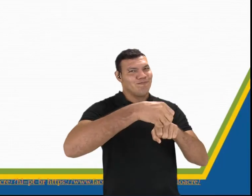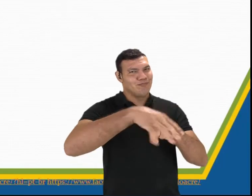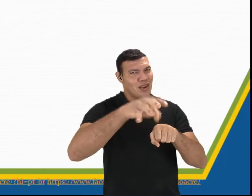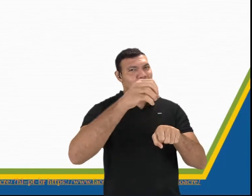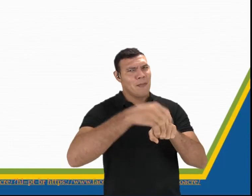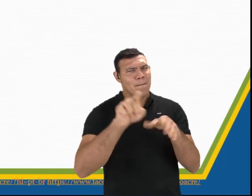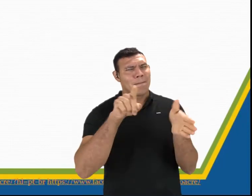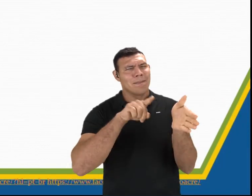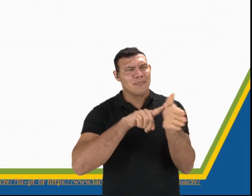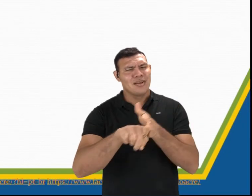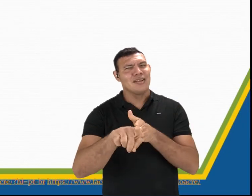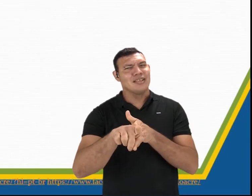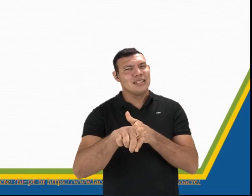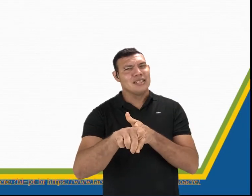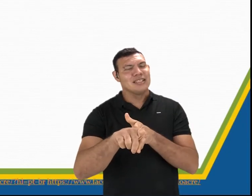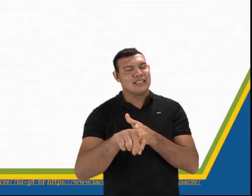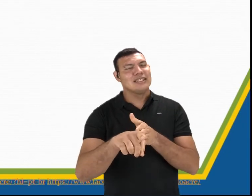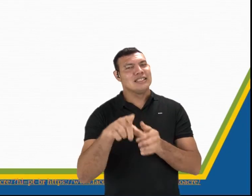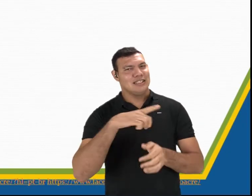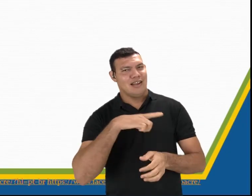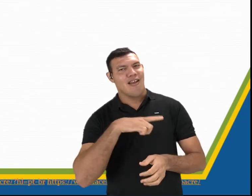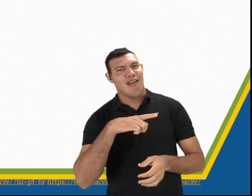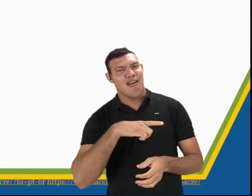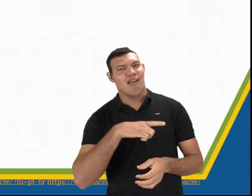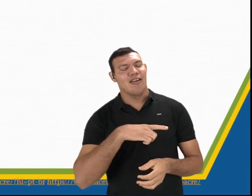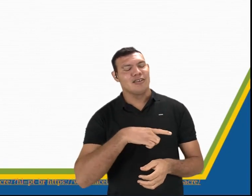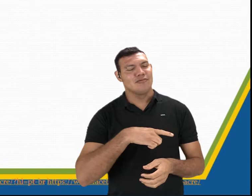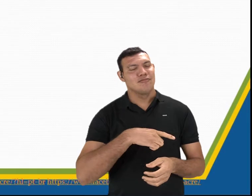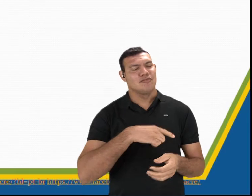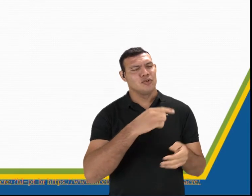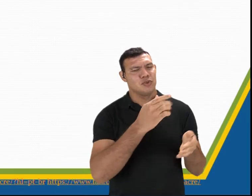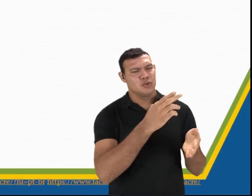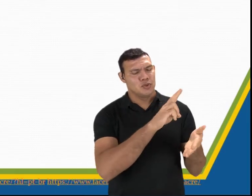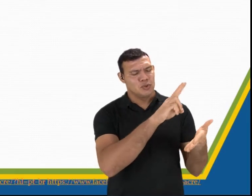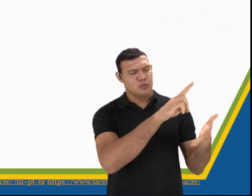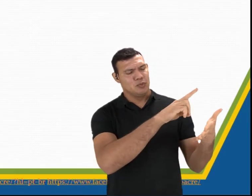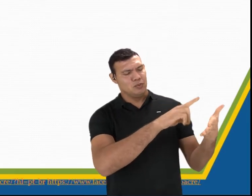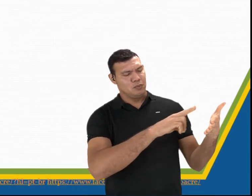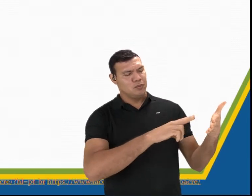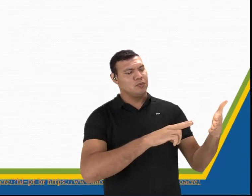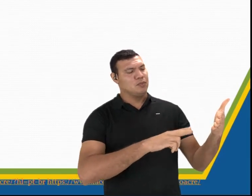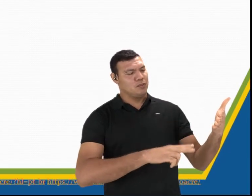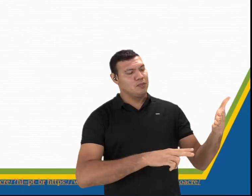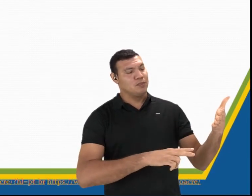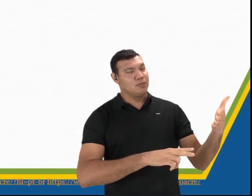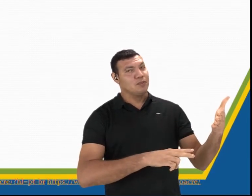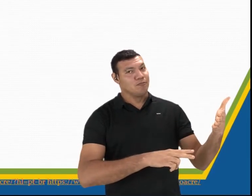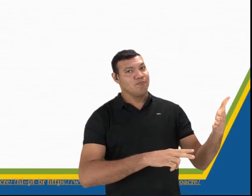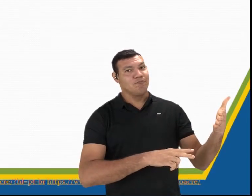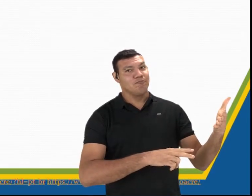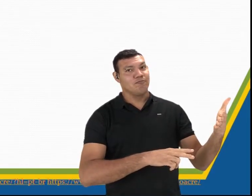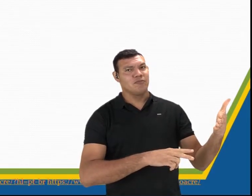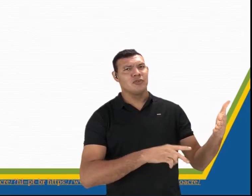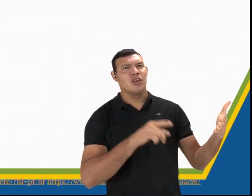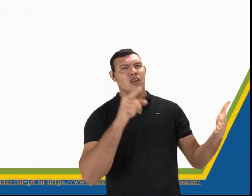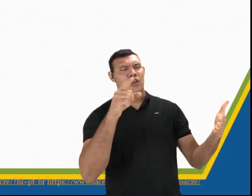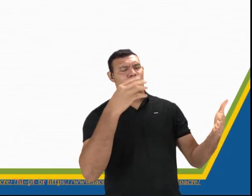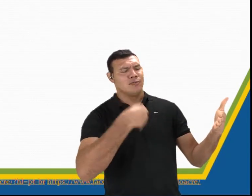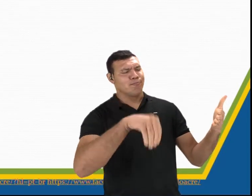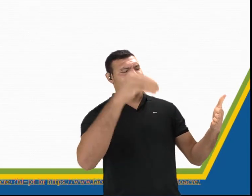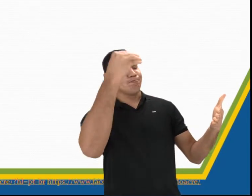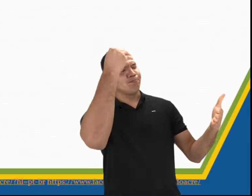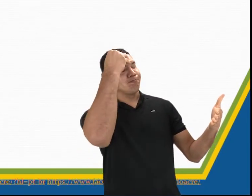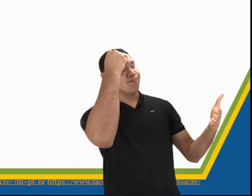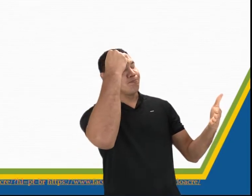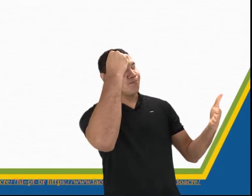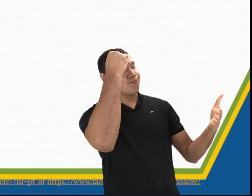essas perguntas que vão ocorrendo durante a leitura, elas são no consciente da gente. A